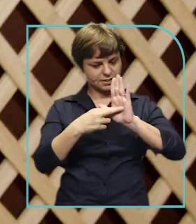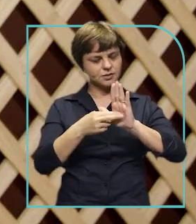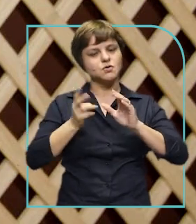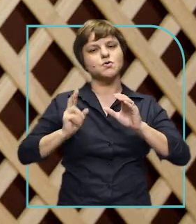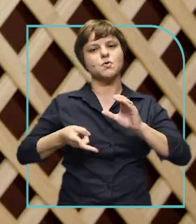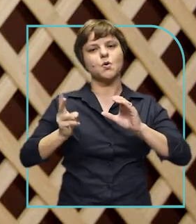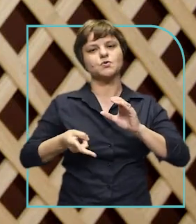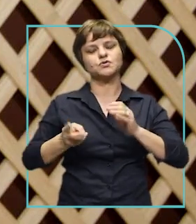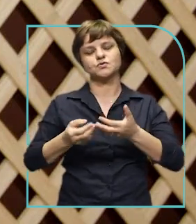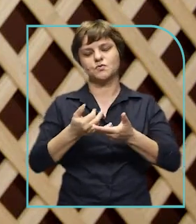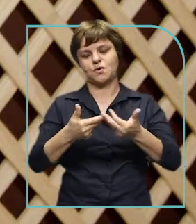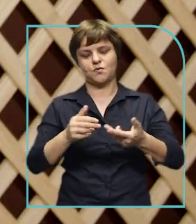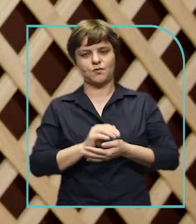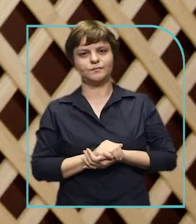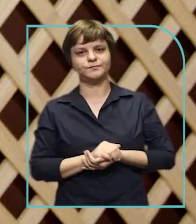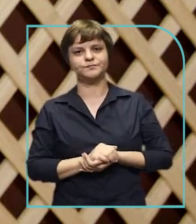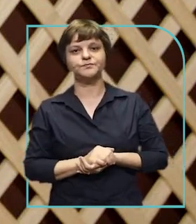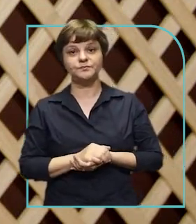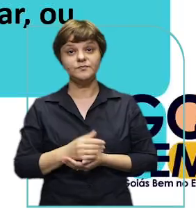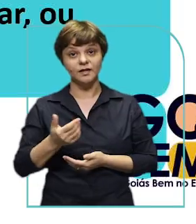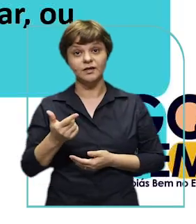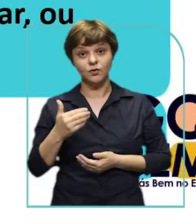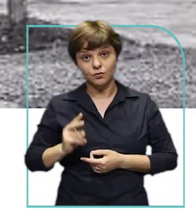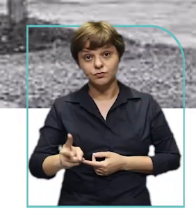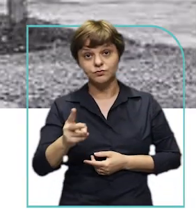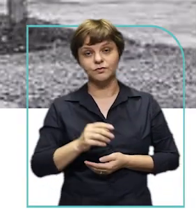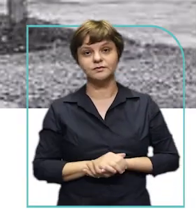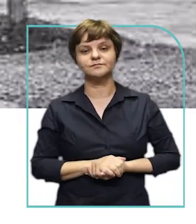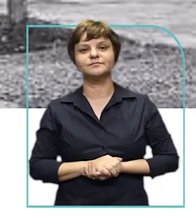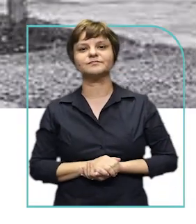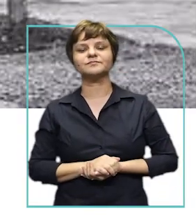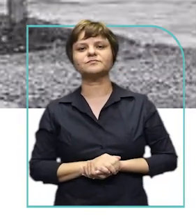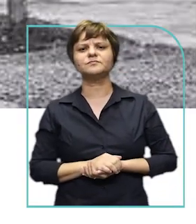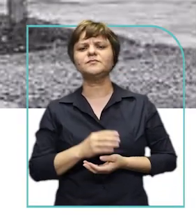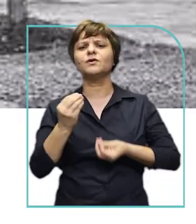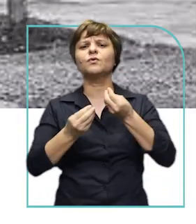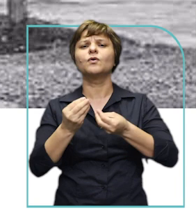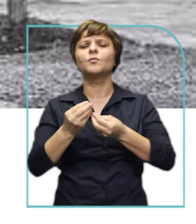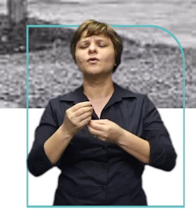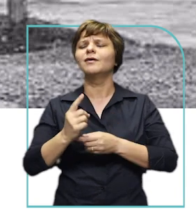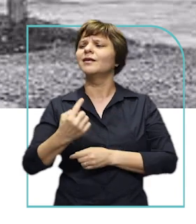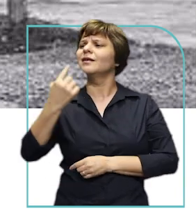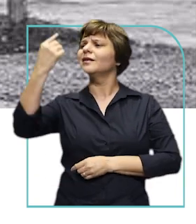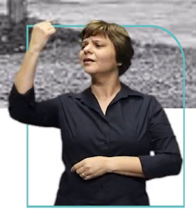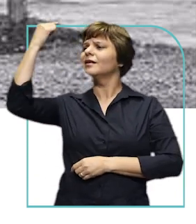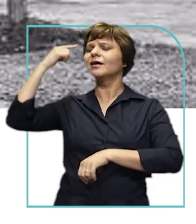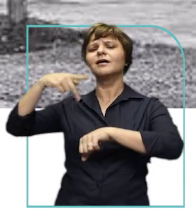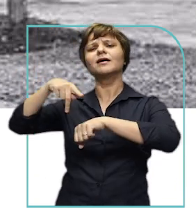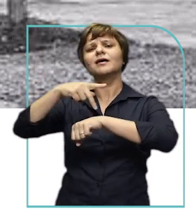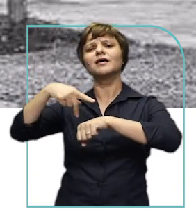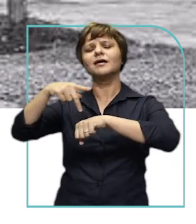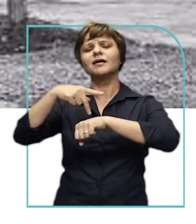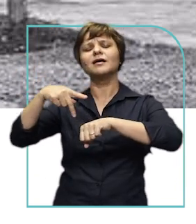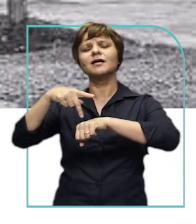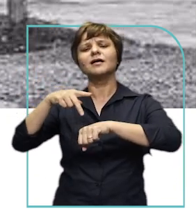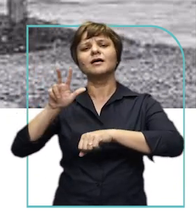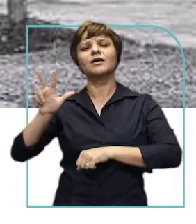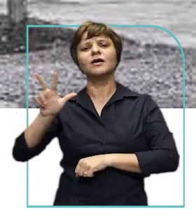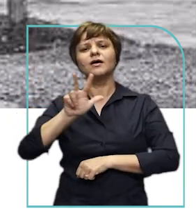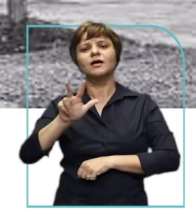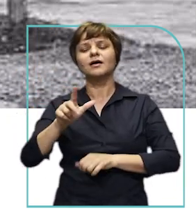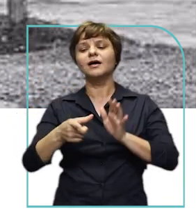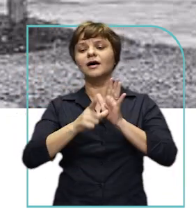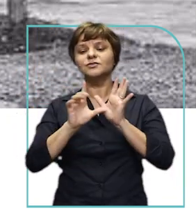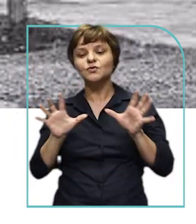isso permanece a mesma coisa. Vamos comigo um pouco mais? Como era o Afeganistão antes de ser tomado